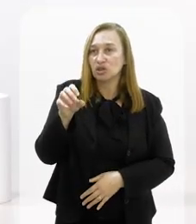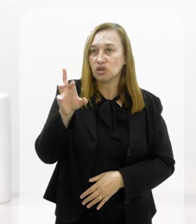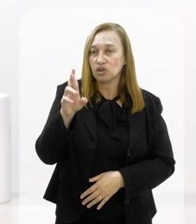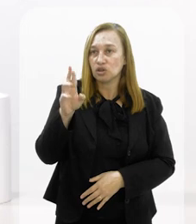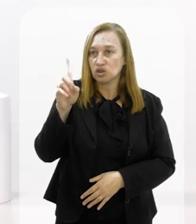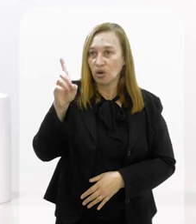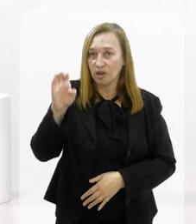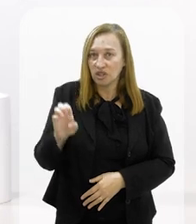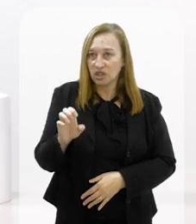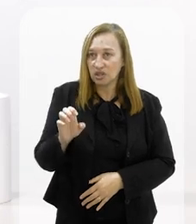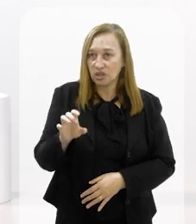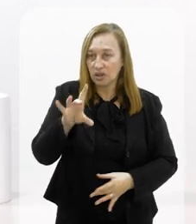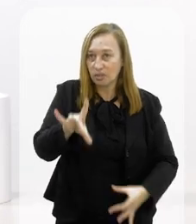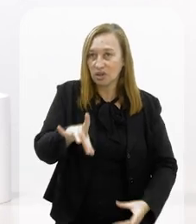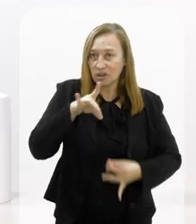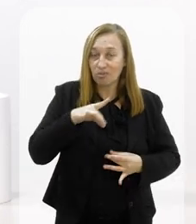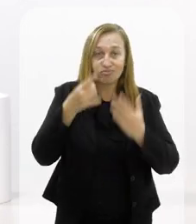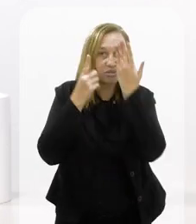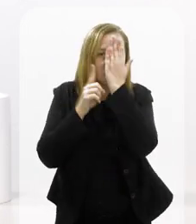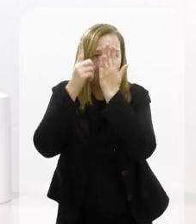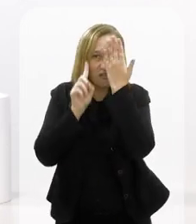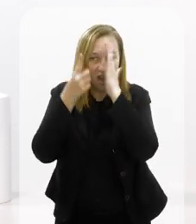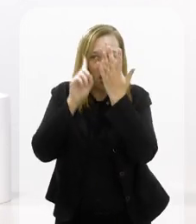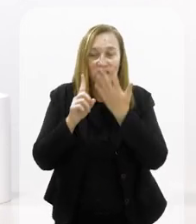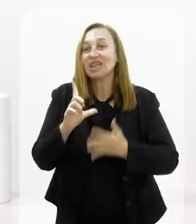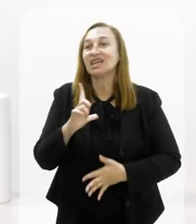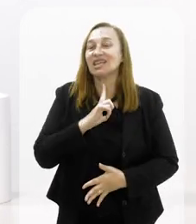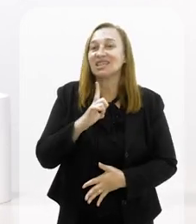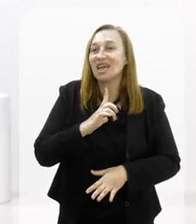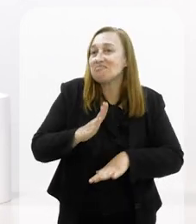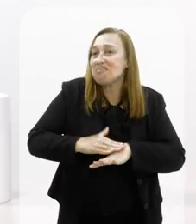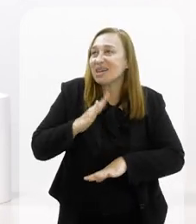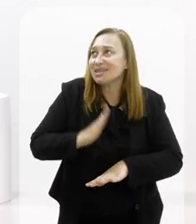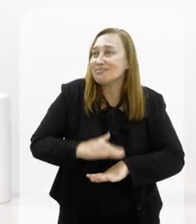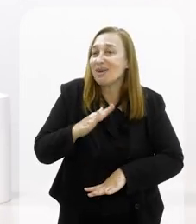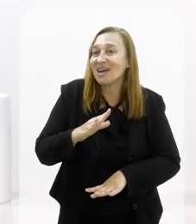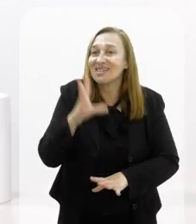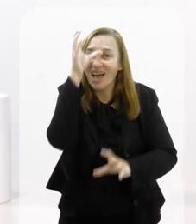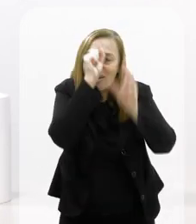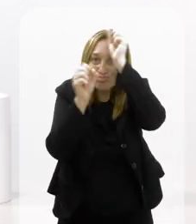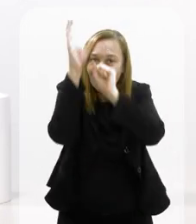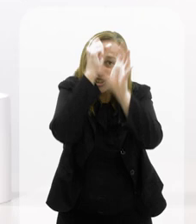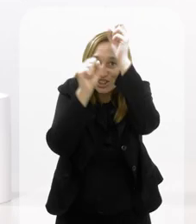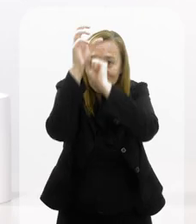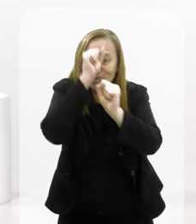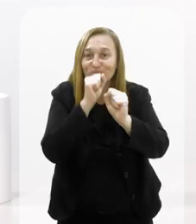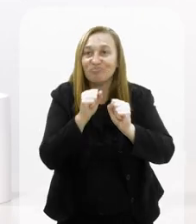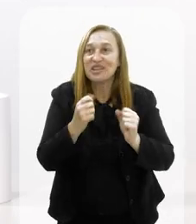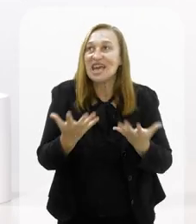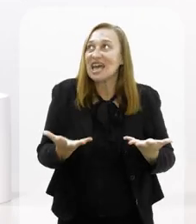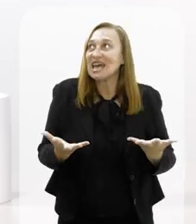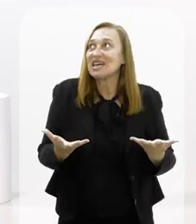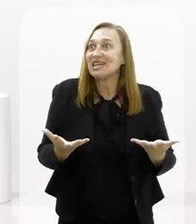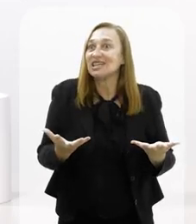Silveira é um profissional de carnaval que tem cada vez mais aprendido